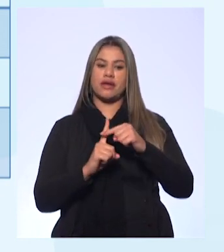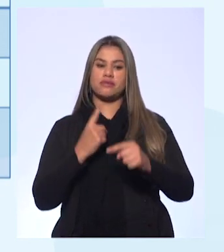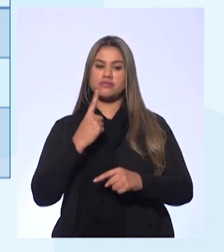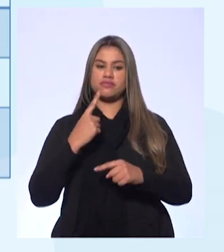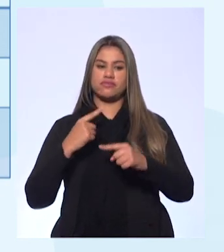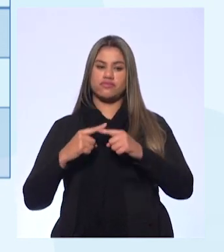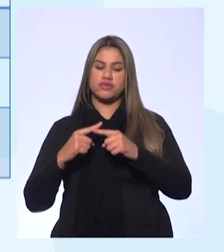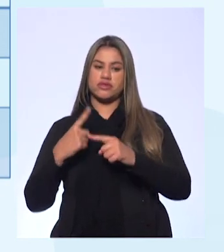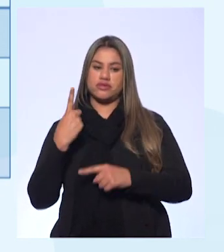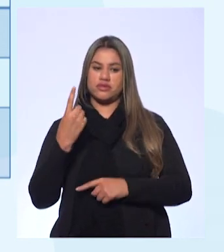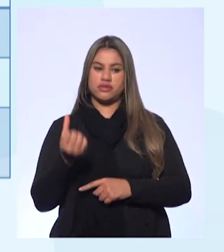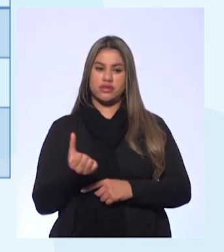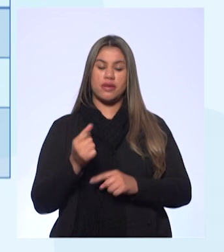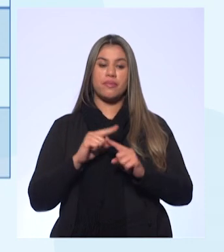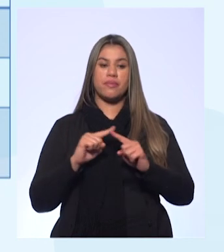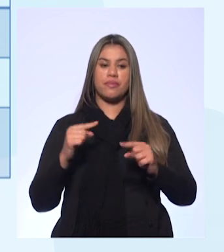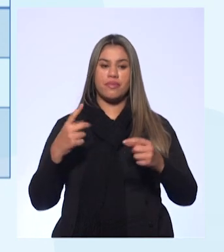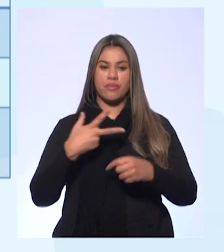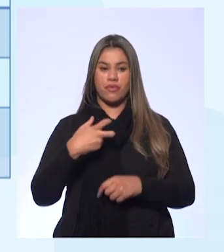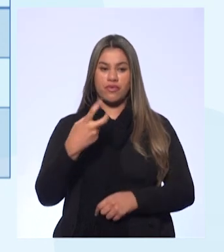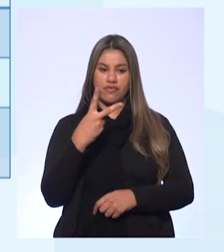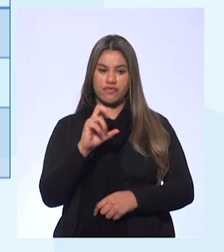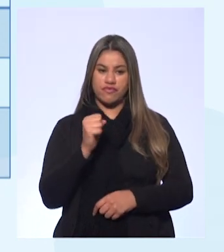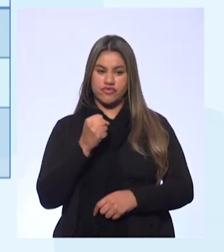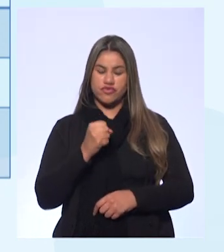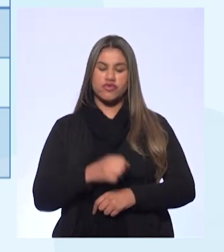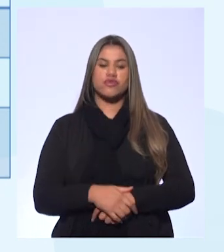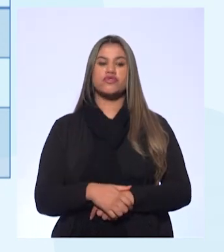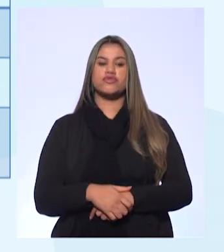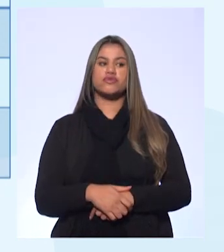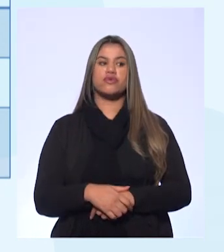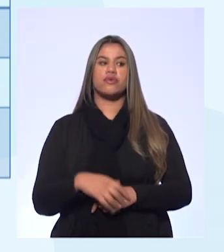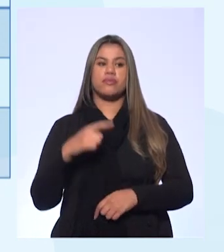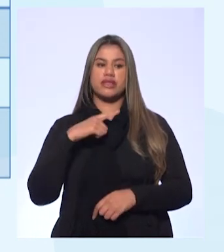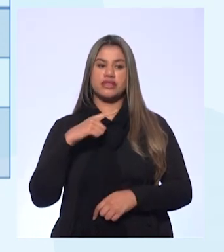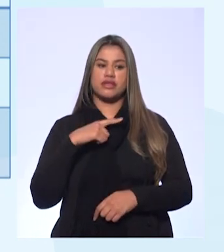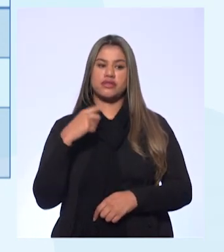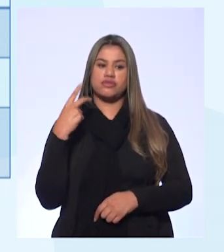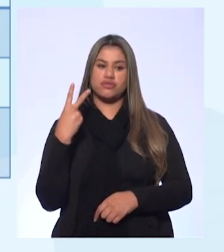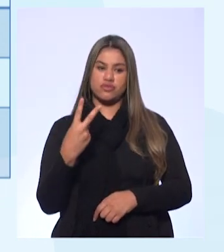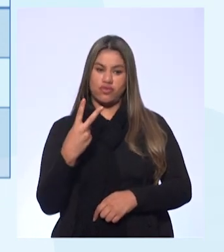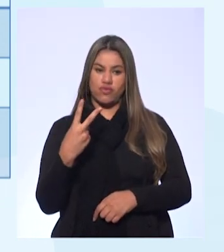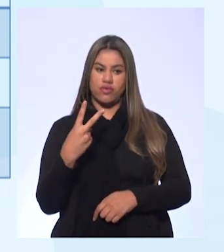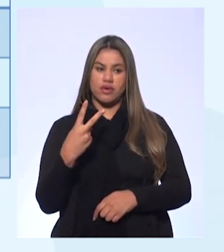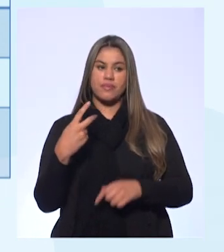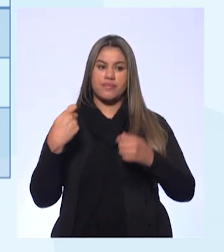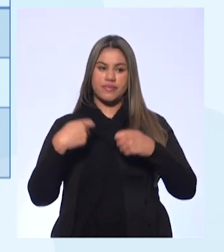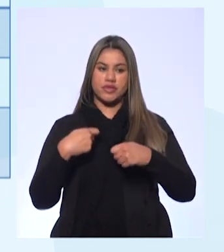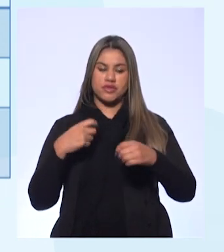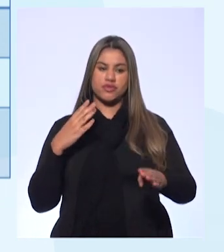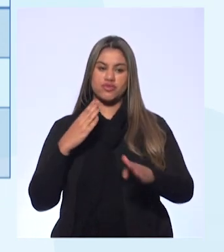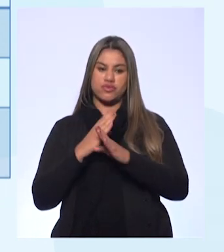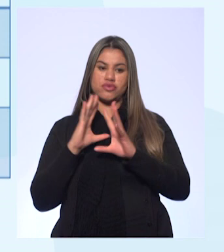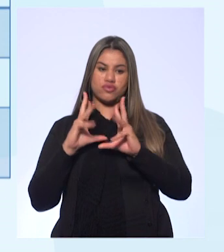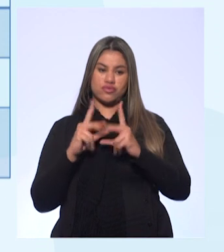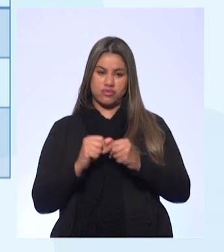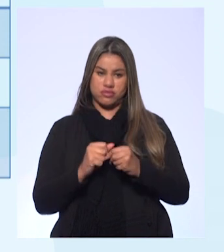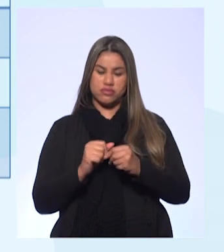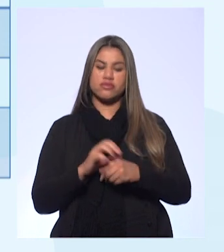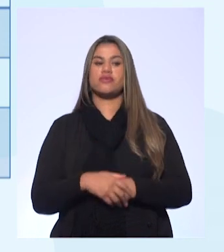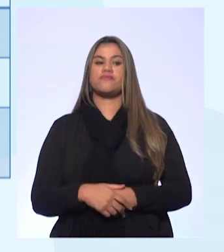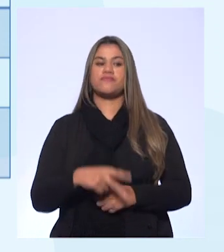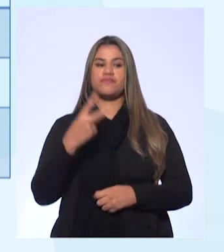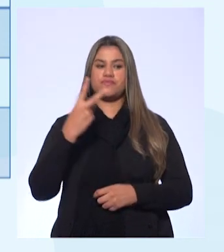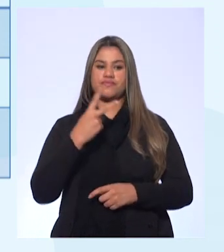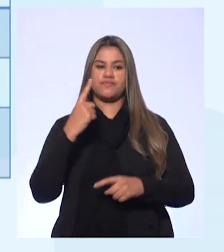28. Só que na minha reação eu tenho 2 carbono. Então, eu vou multiplicar, porque eu tenho que achar a massa molecular total. Então,